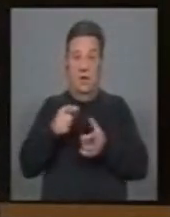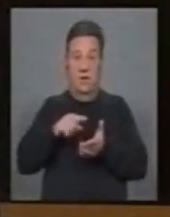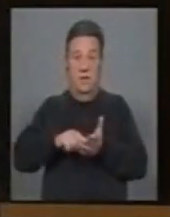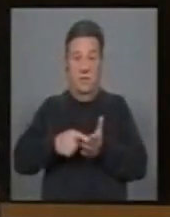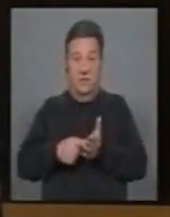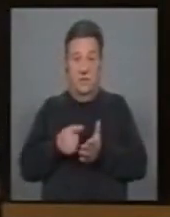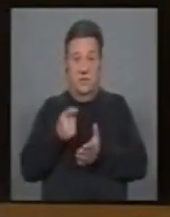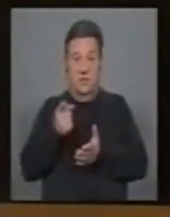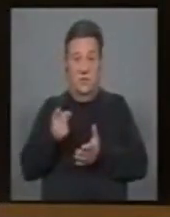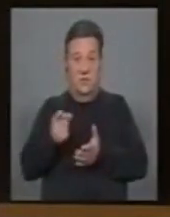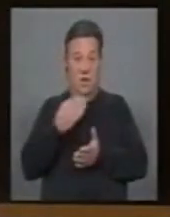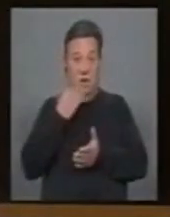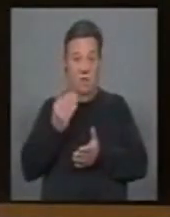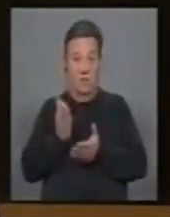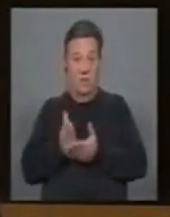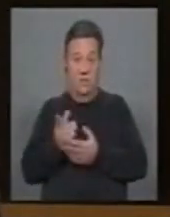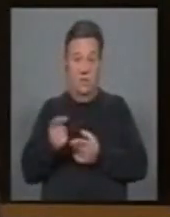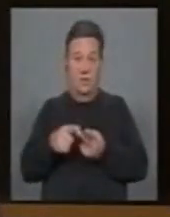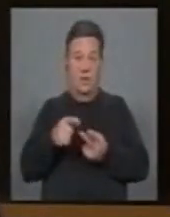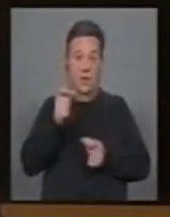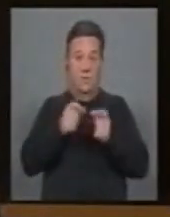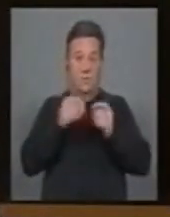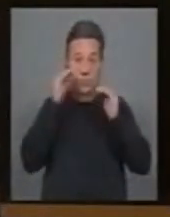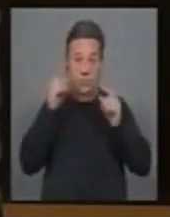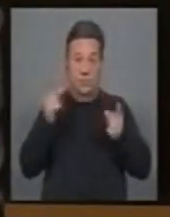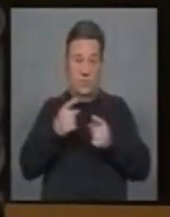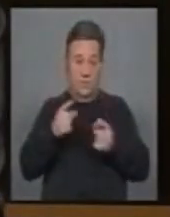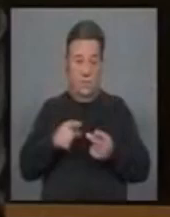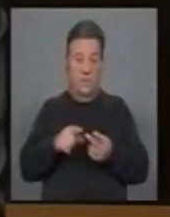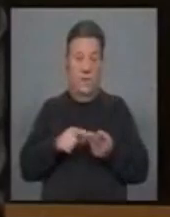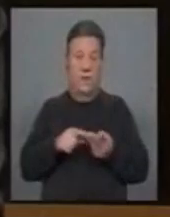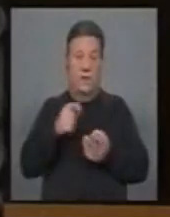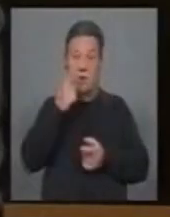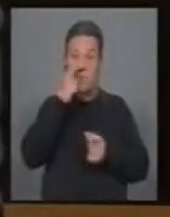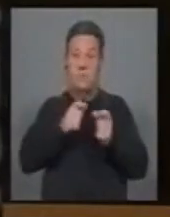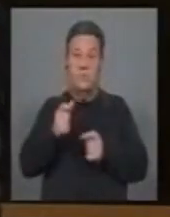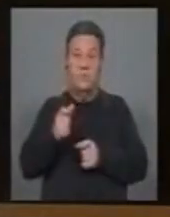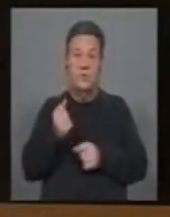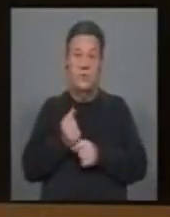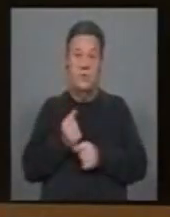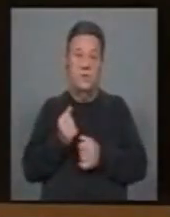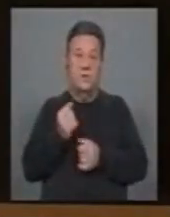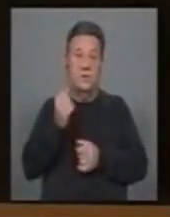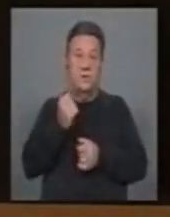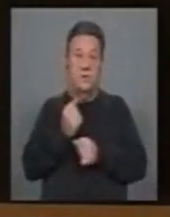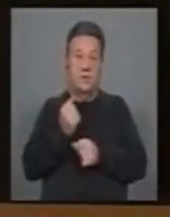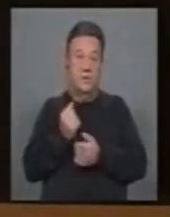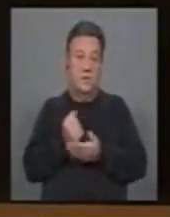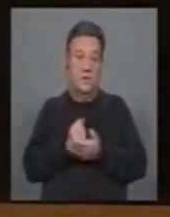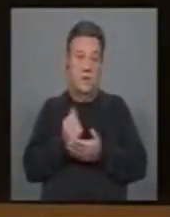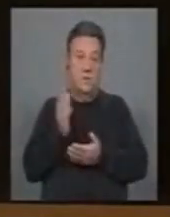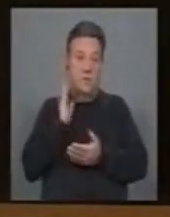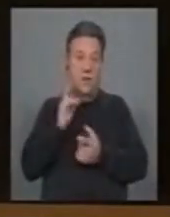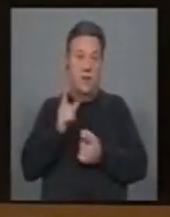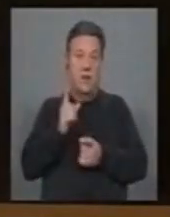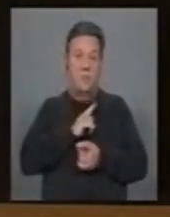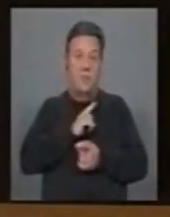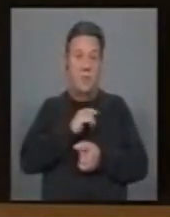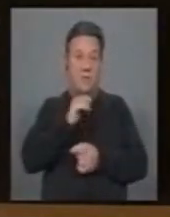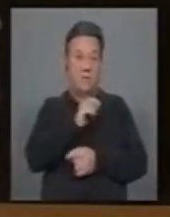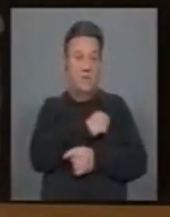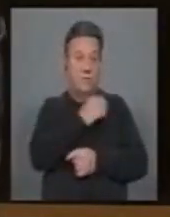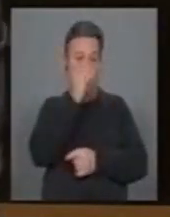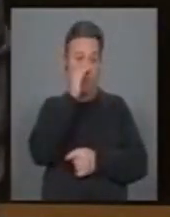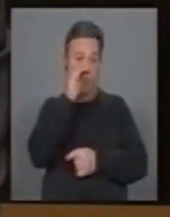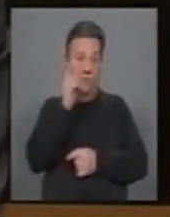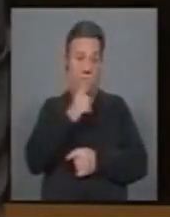testagem tanto aos alunos ao pessoal docente ao pessoal ao sol não docente a própria vacinação dos professores